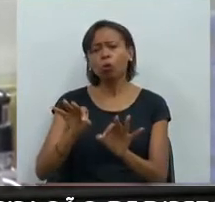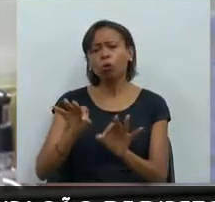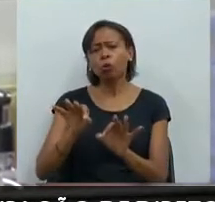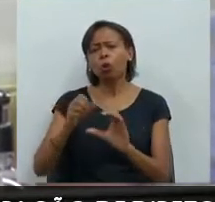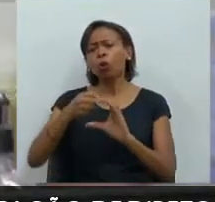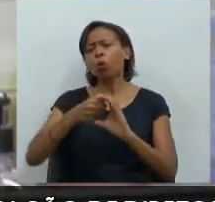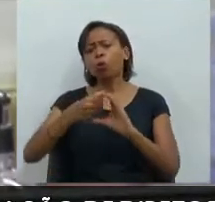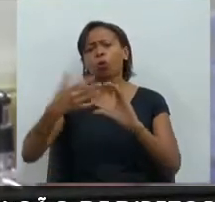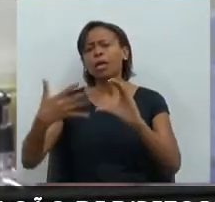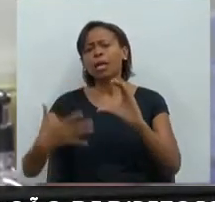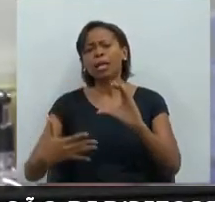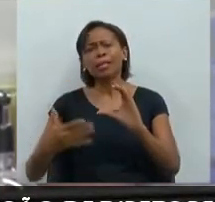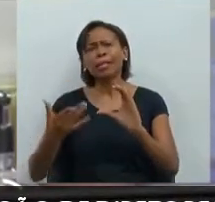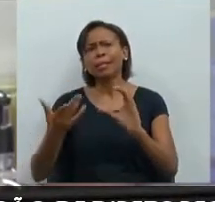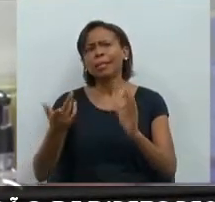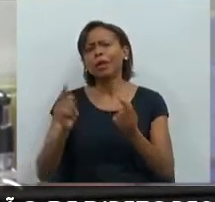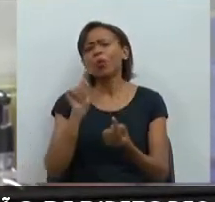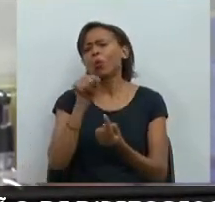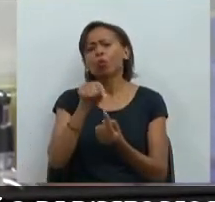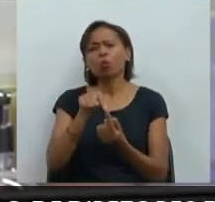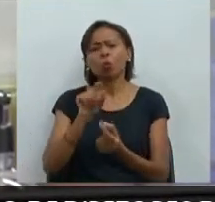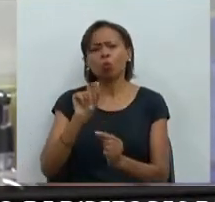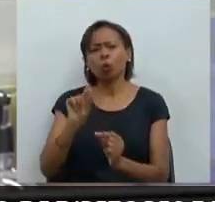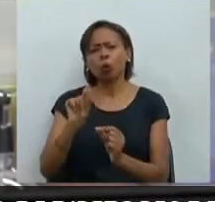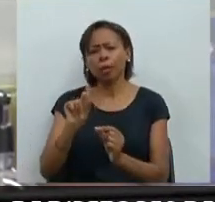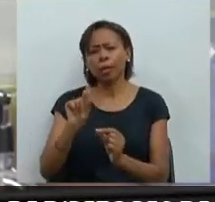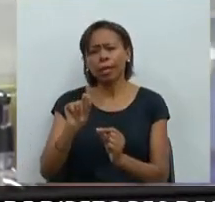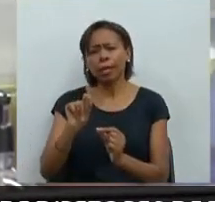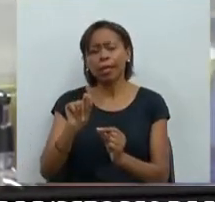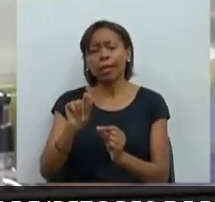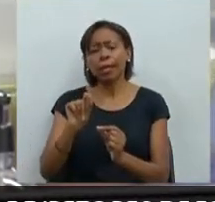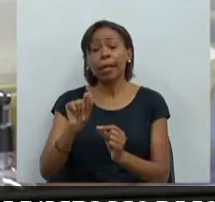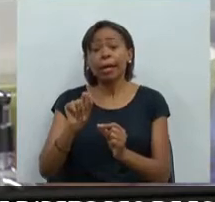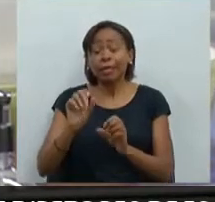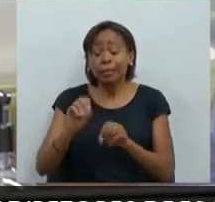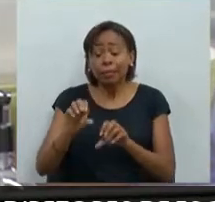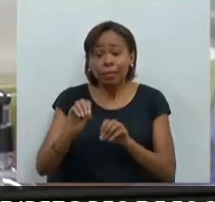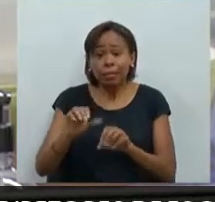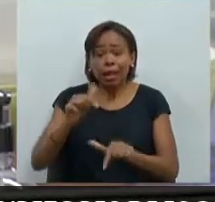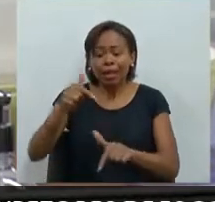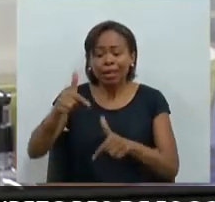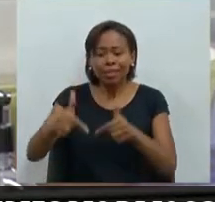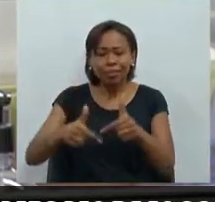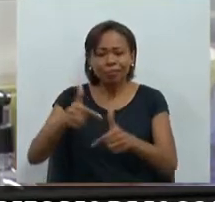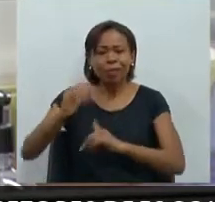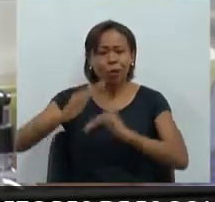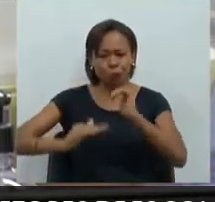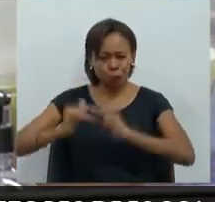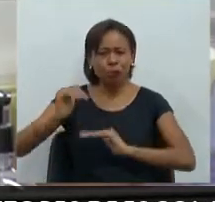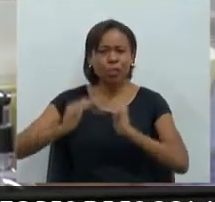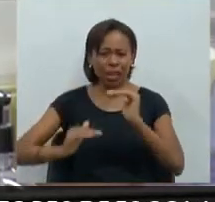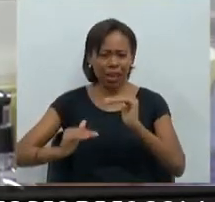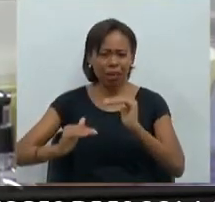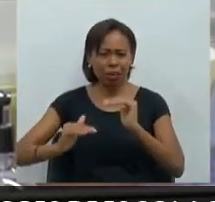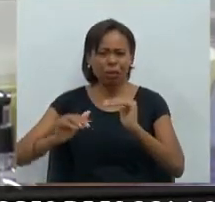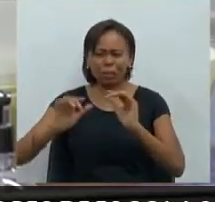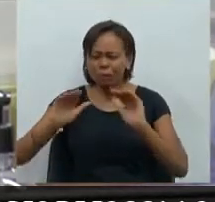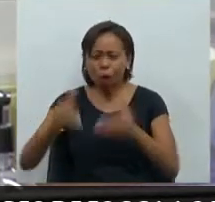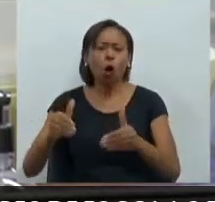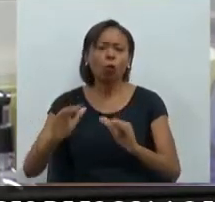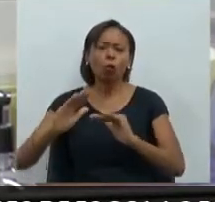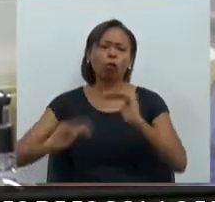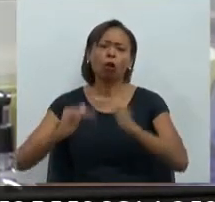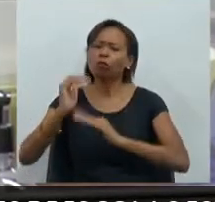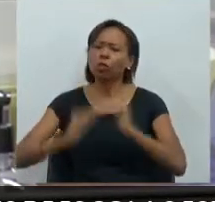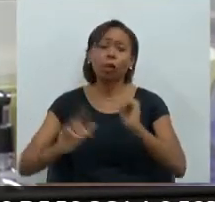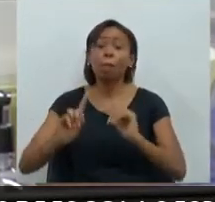caráter de atividade laborativa, não necessariamente profissionalizante, mas ali